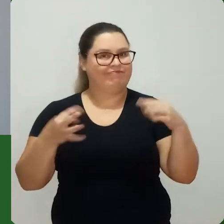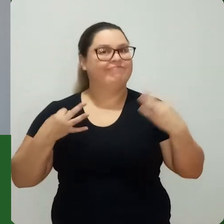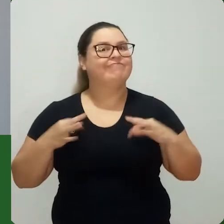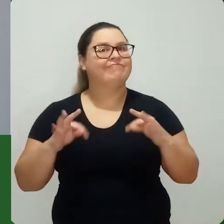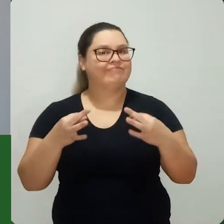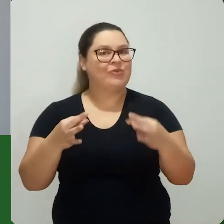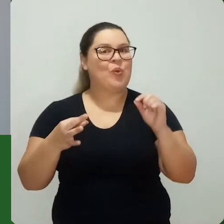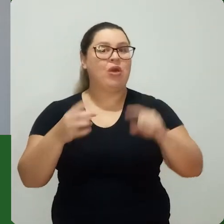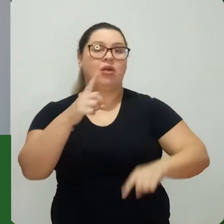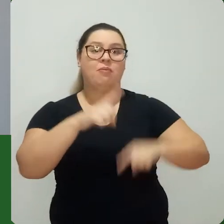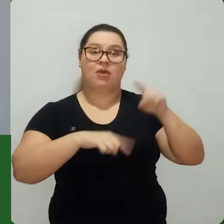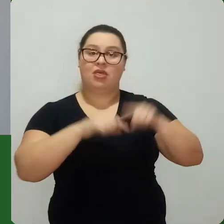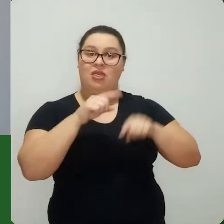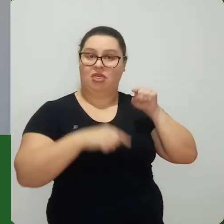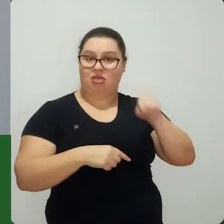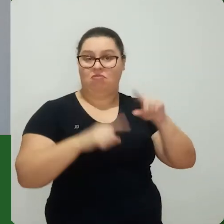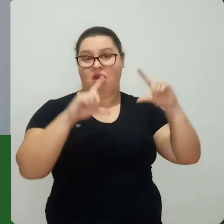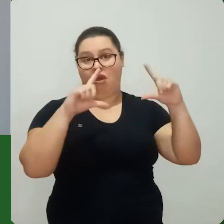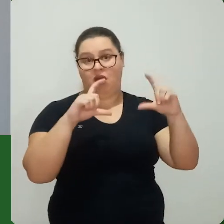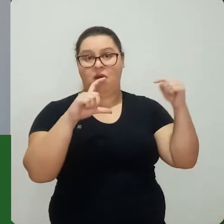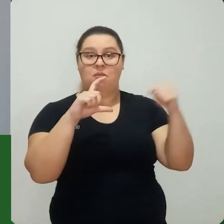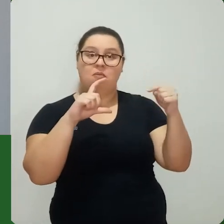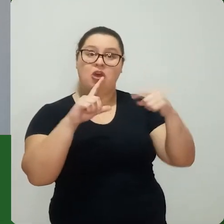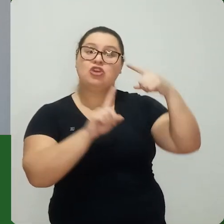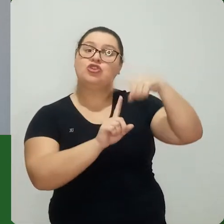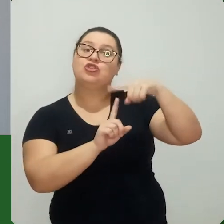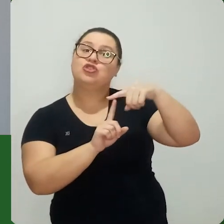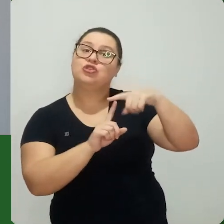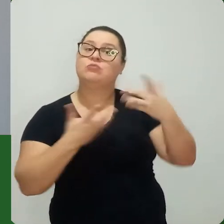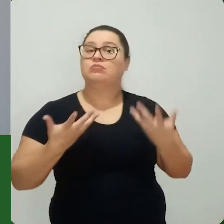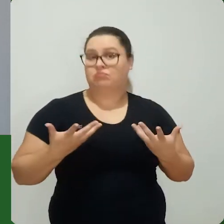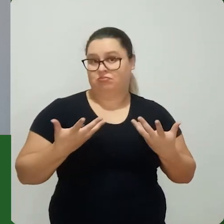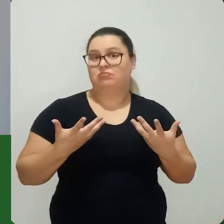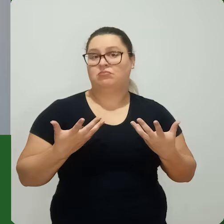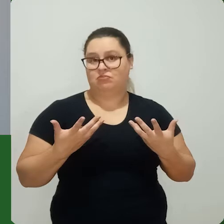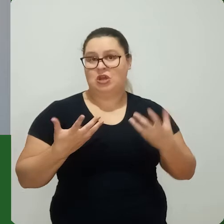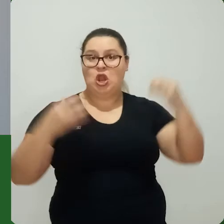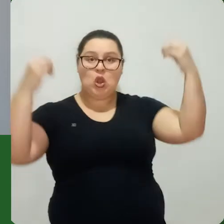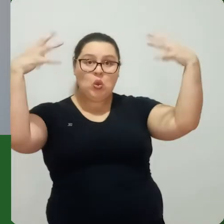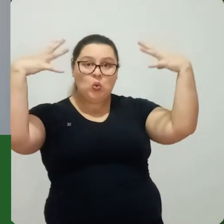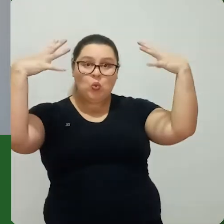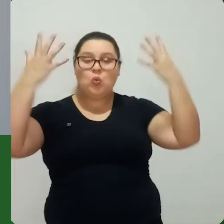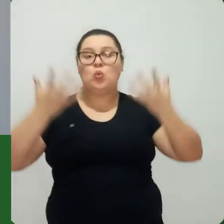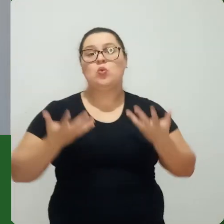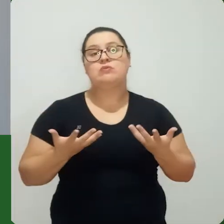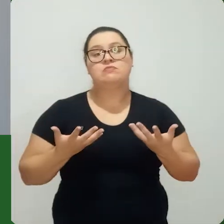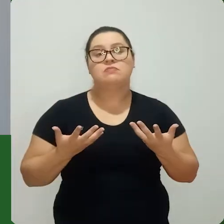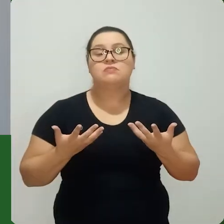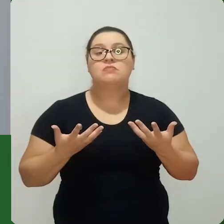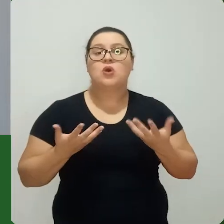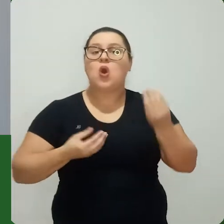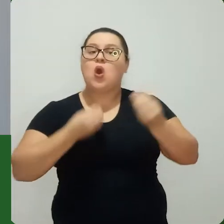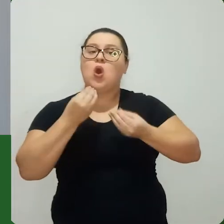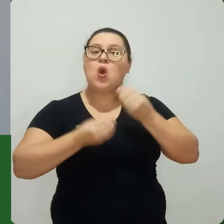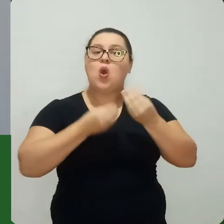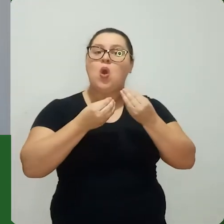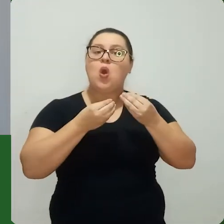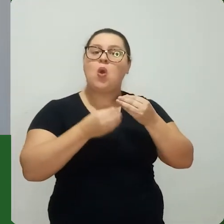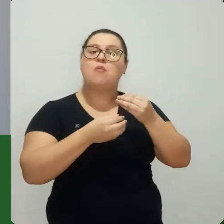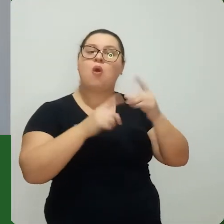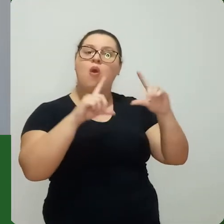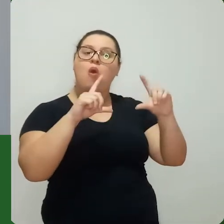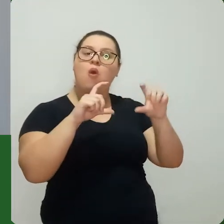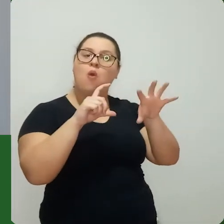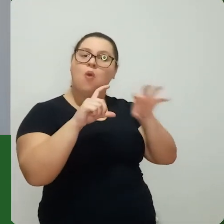equipamento, então a câmera que você tem disponível, aos equipamentos de iluminação, aos processos de pós-edição também.